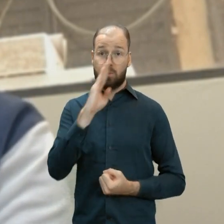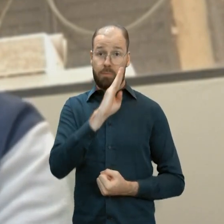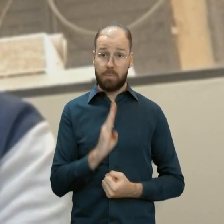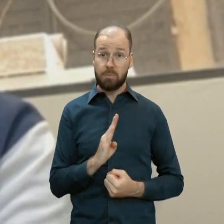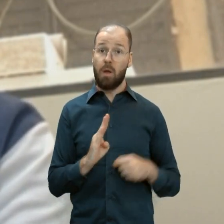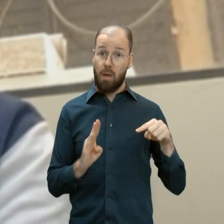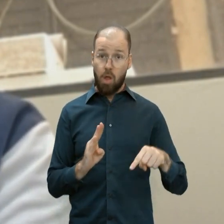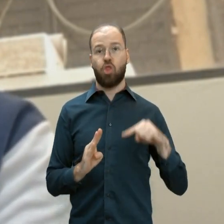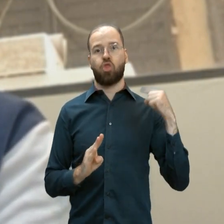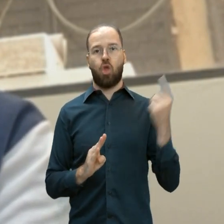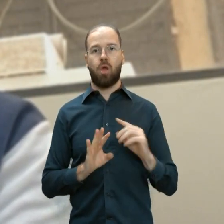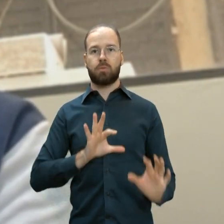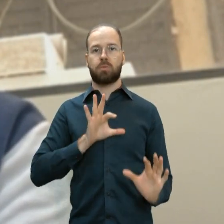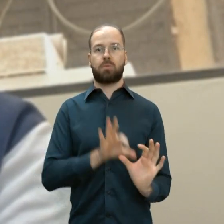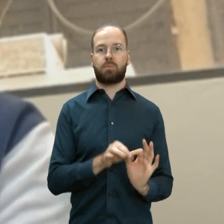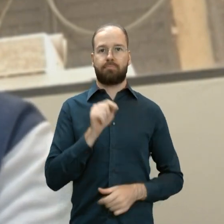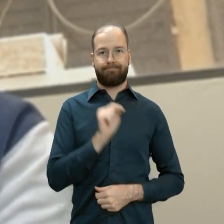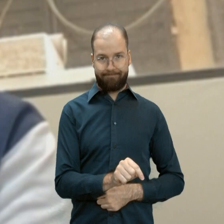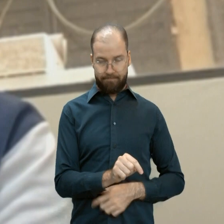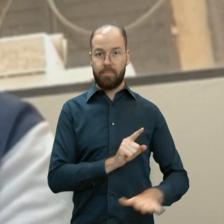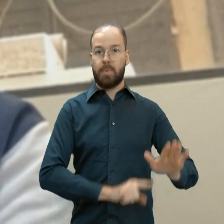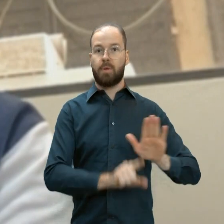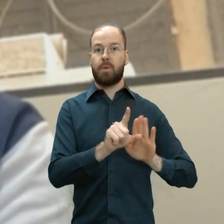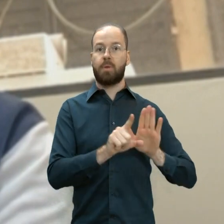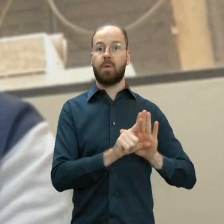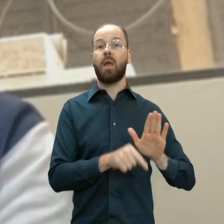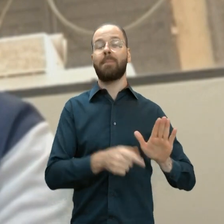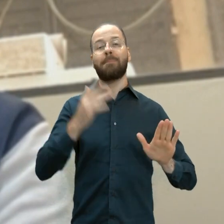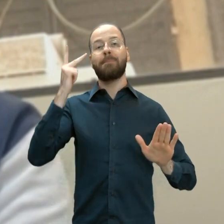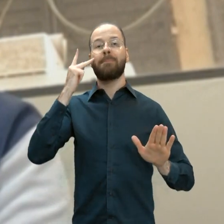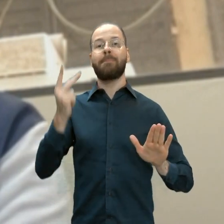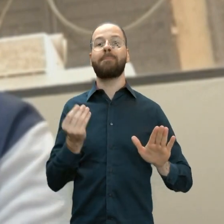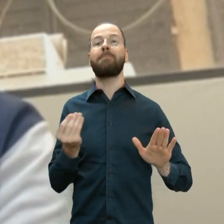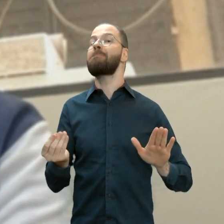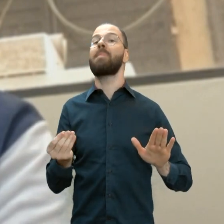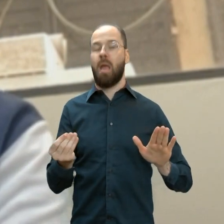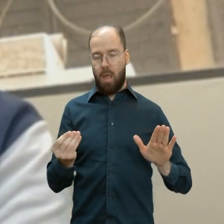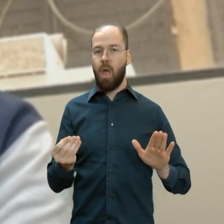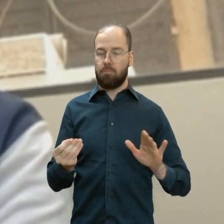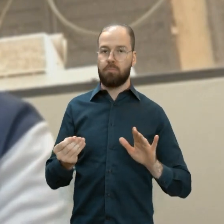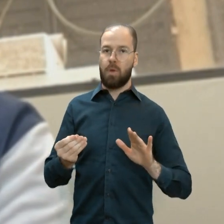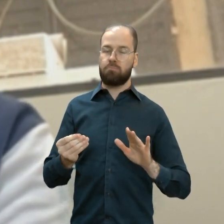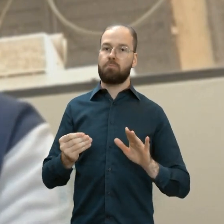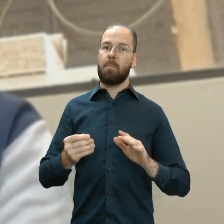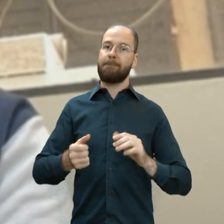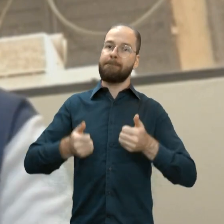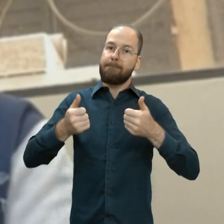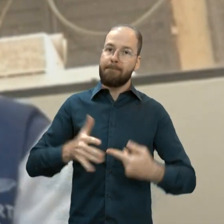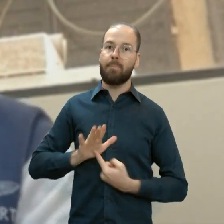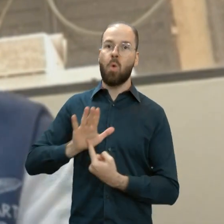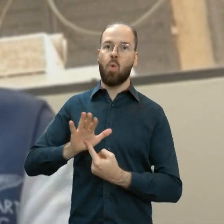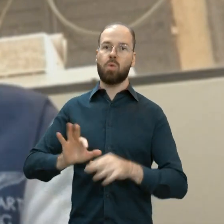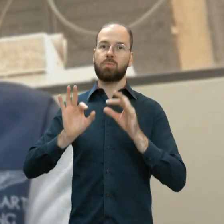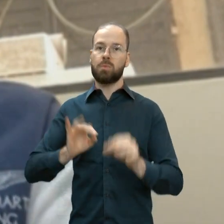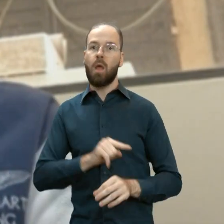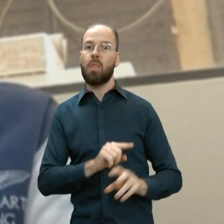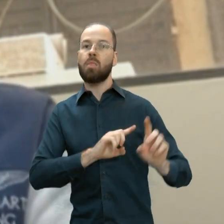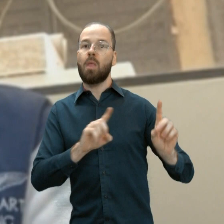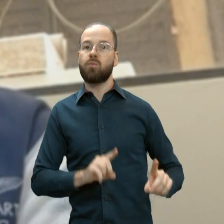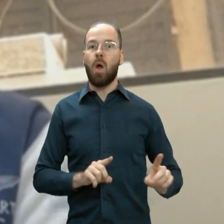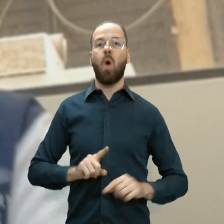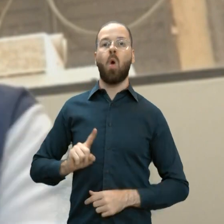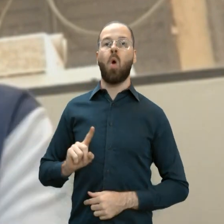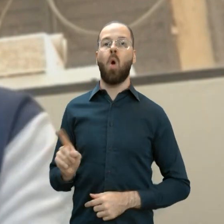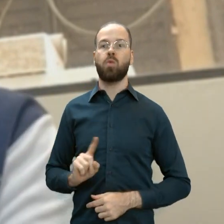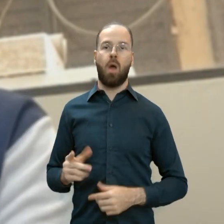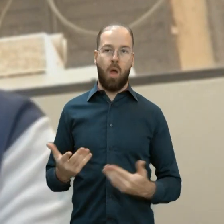gente pauta ainda para fundamentar a existência ou não de uma deficiência. E diante de todo